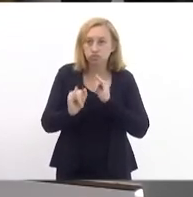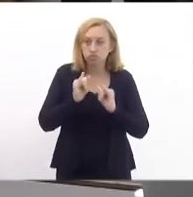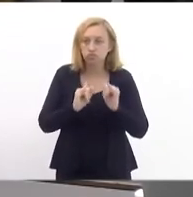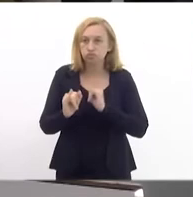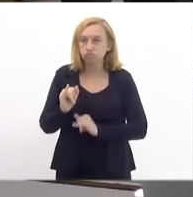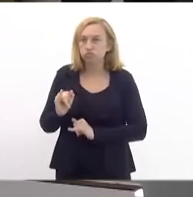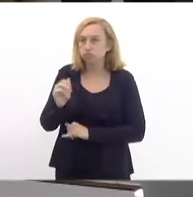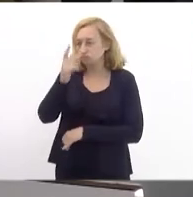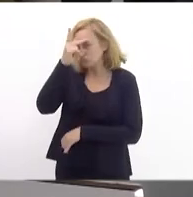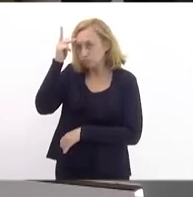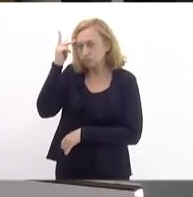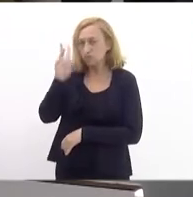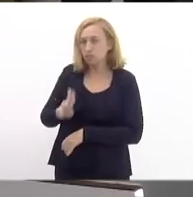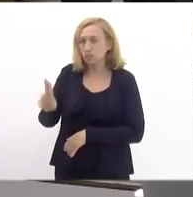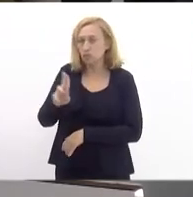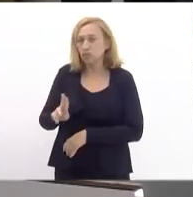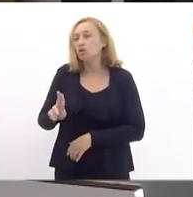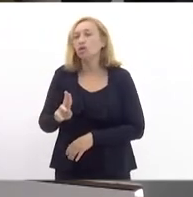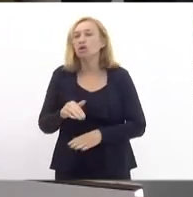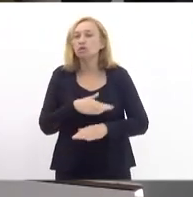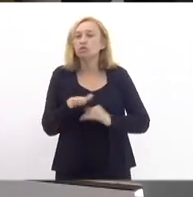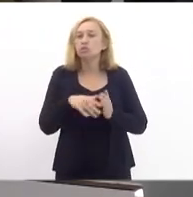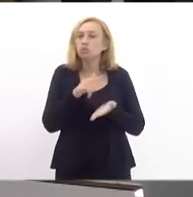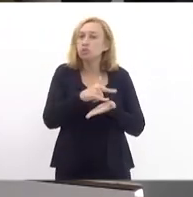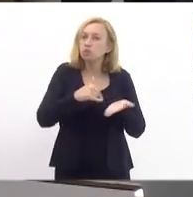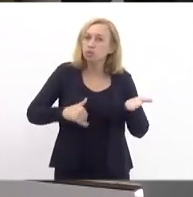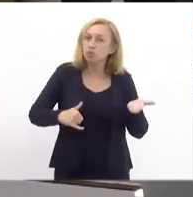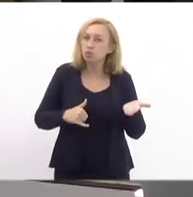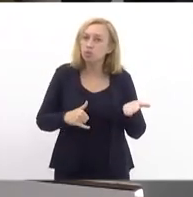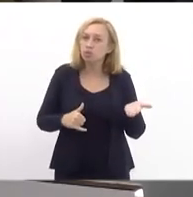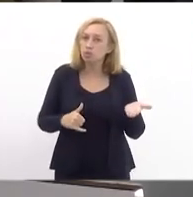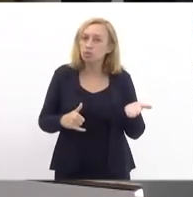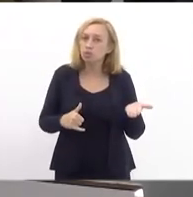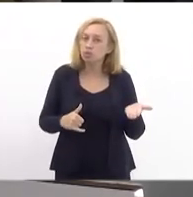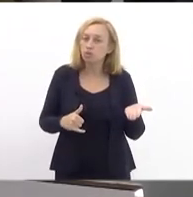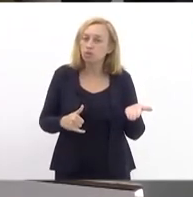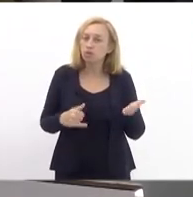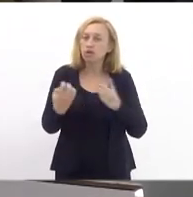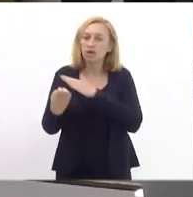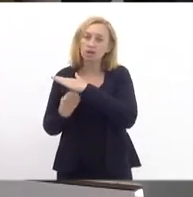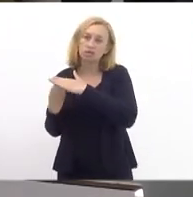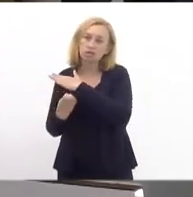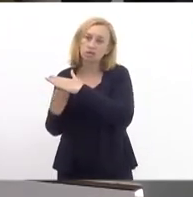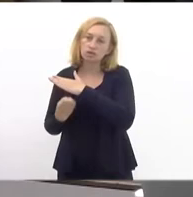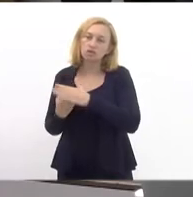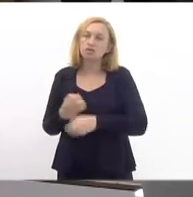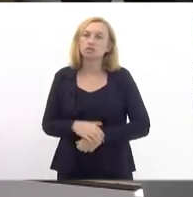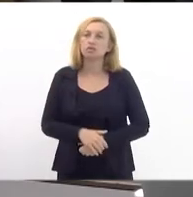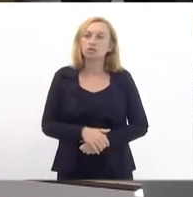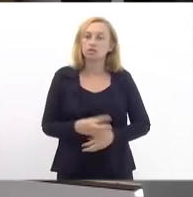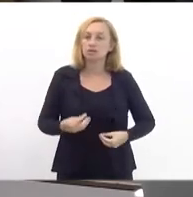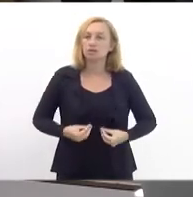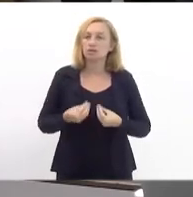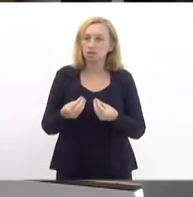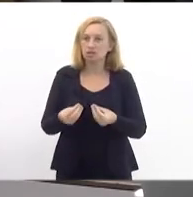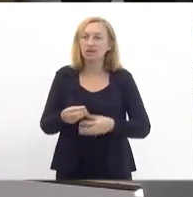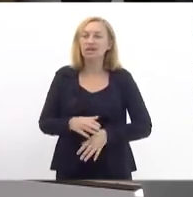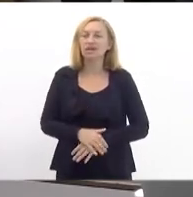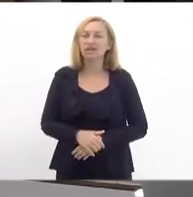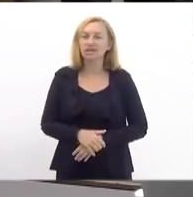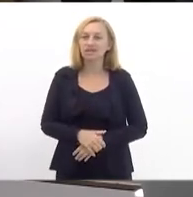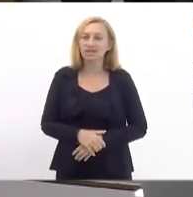passageiro, toda a documentação que a concessionária ela disponibiliza no pleito